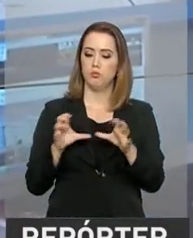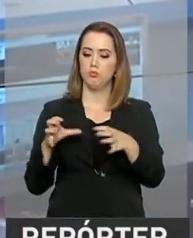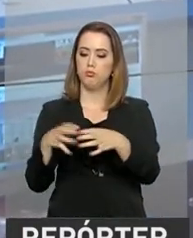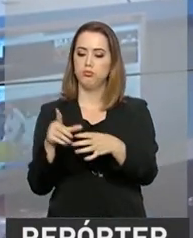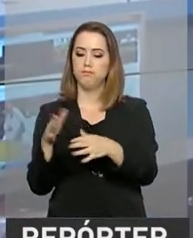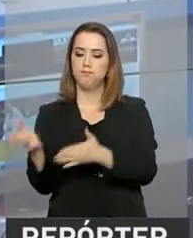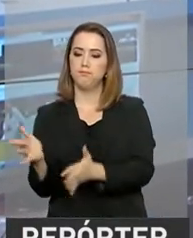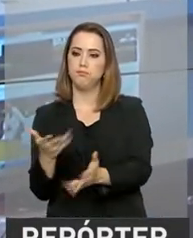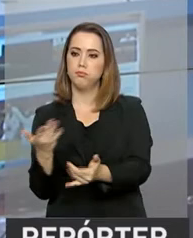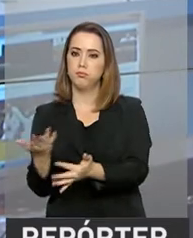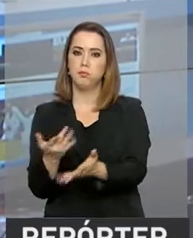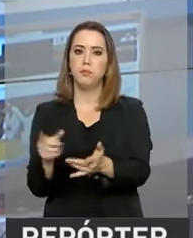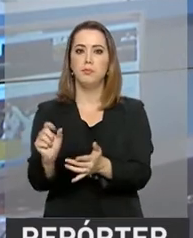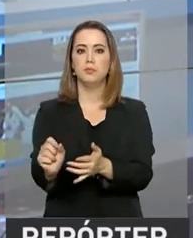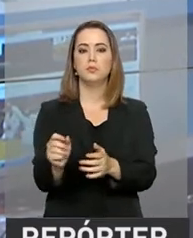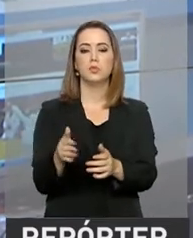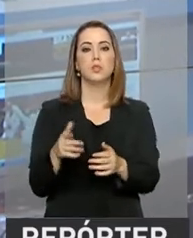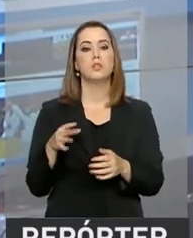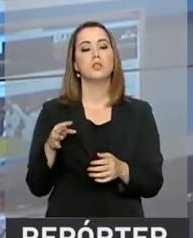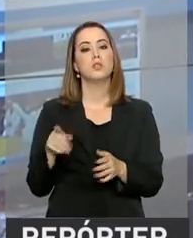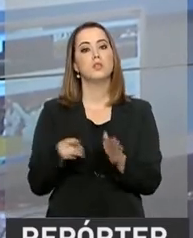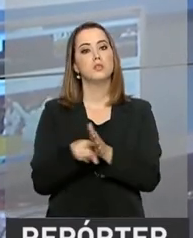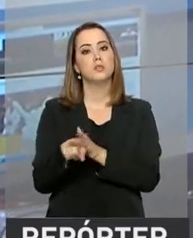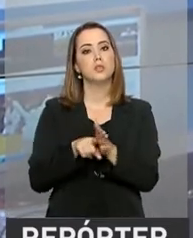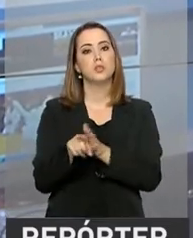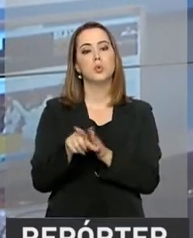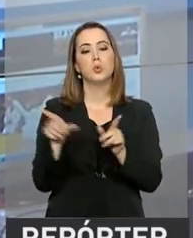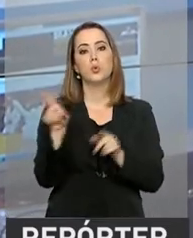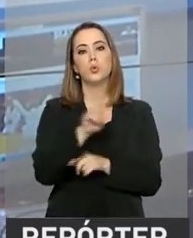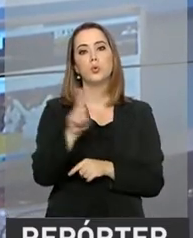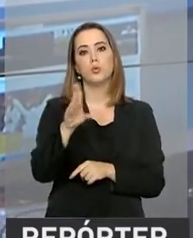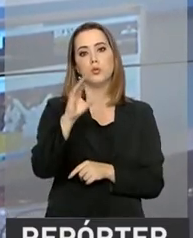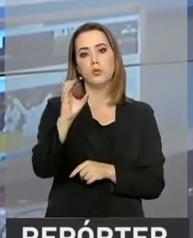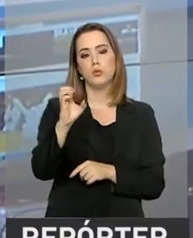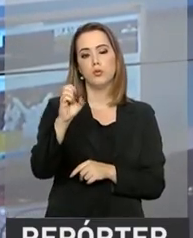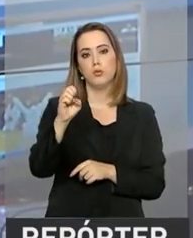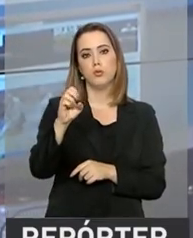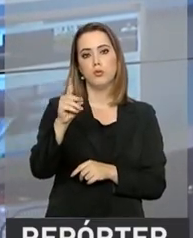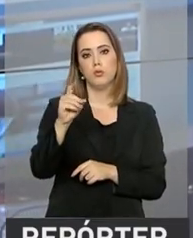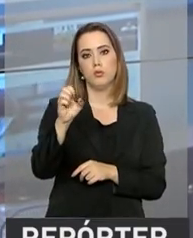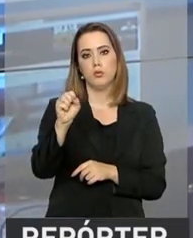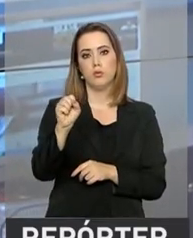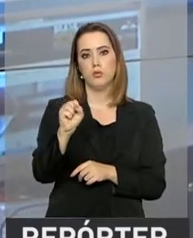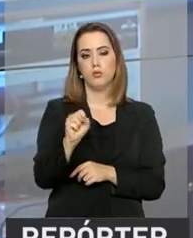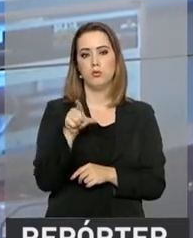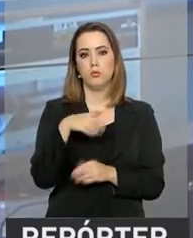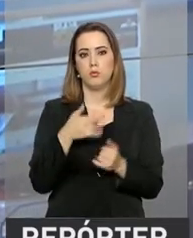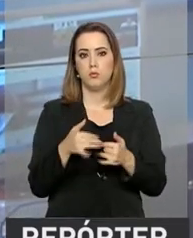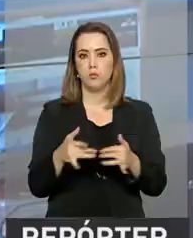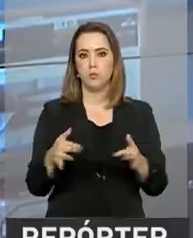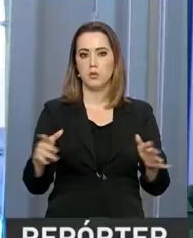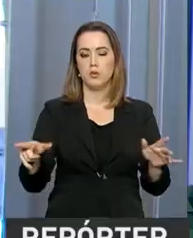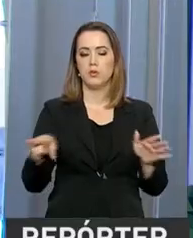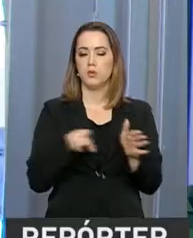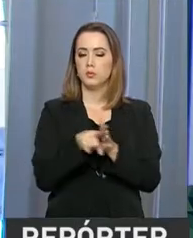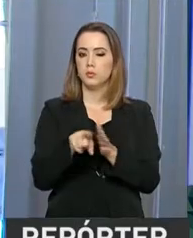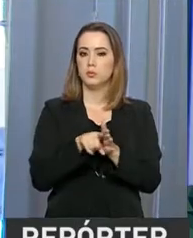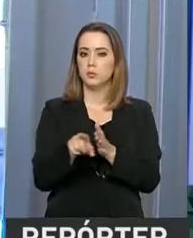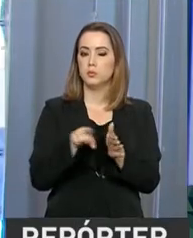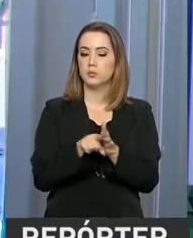desenvolvimento de pesquisas o chamado sedes a idéia é ampliar o trabalho dessa rede de estudos